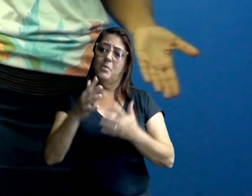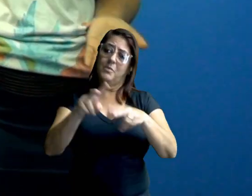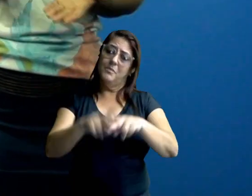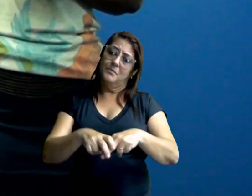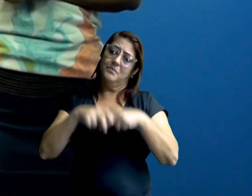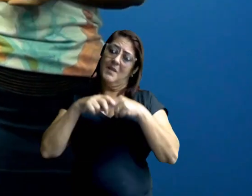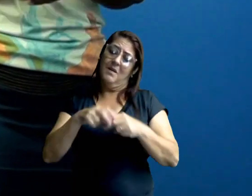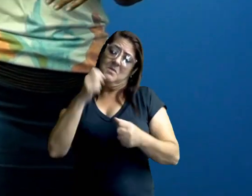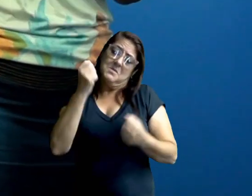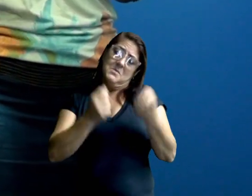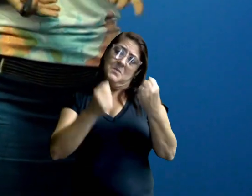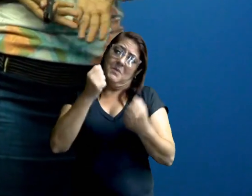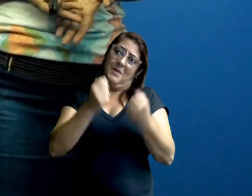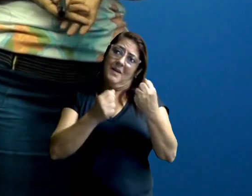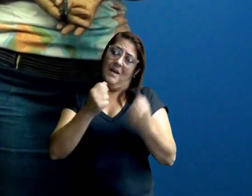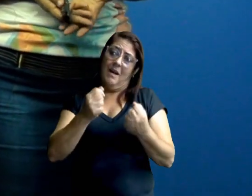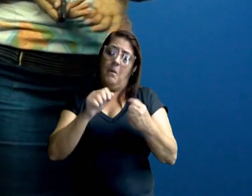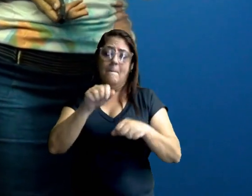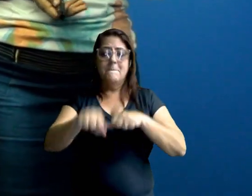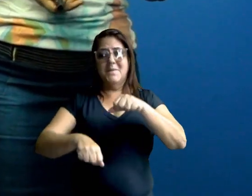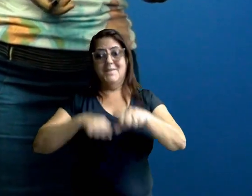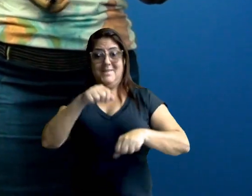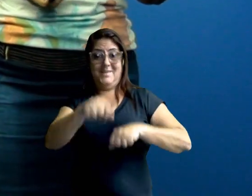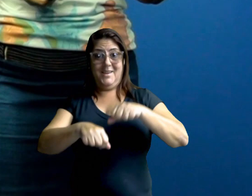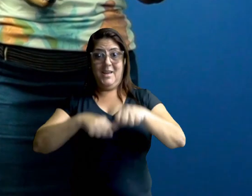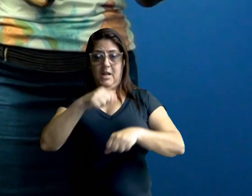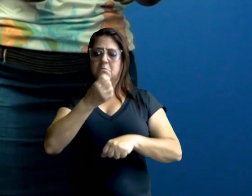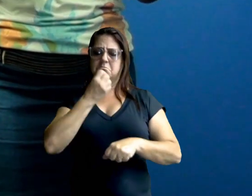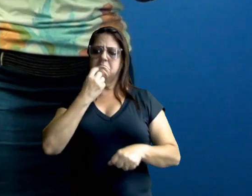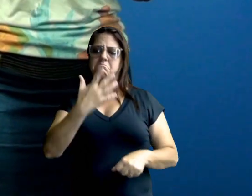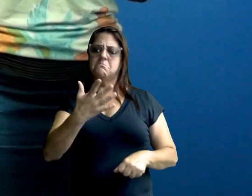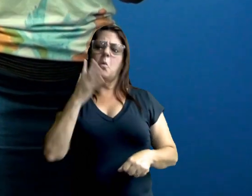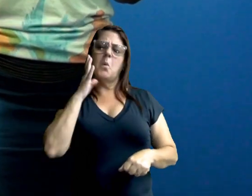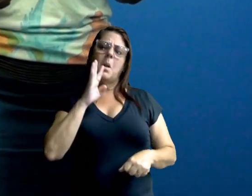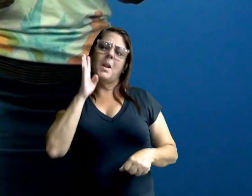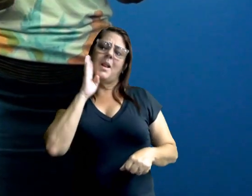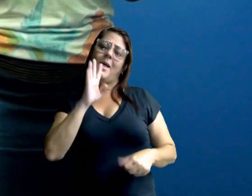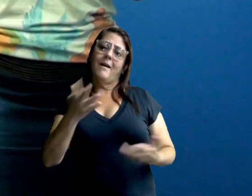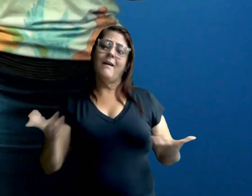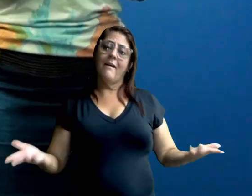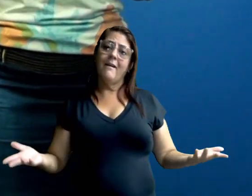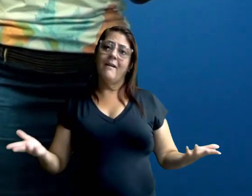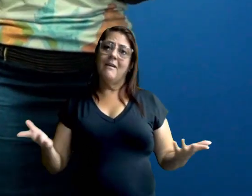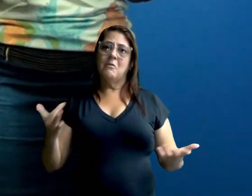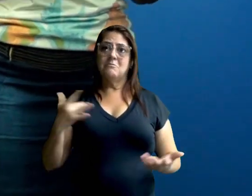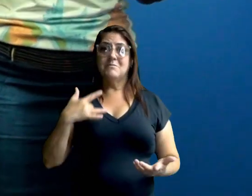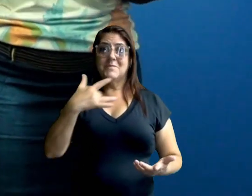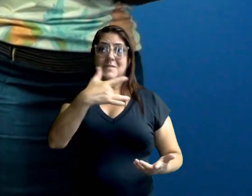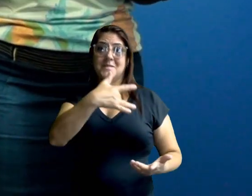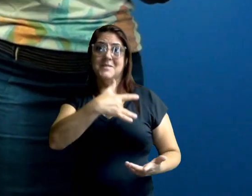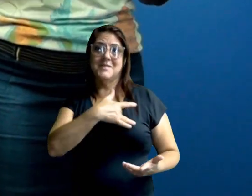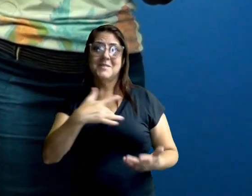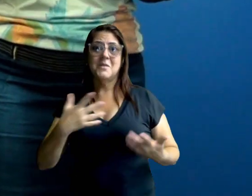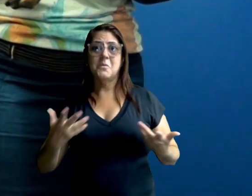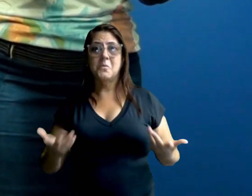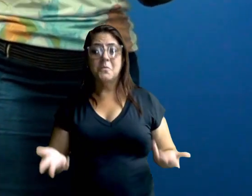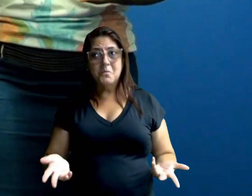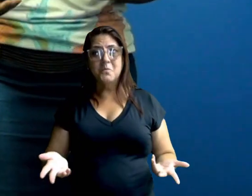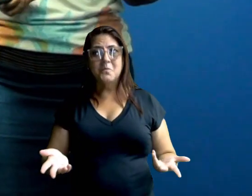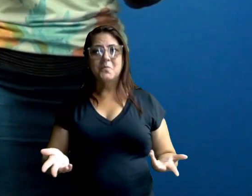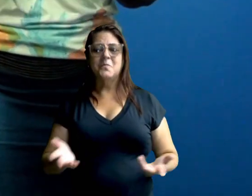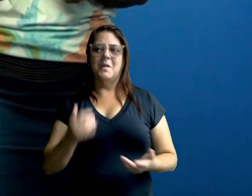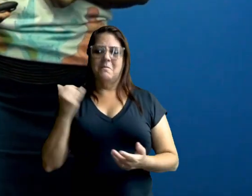Pelo cano de escape ali. Ou andar de bicicleta, é muito bom, muito legal. Sem falar que vai ajudar aí, né? A questão da